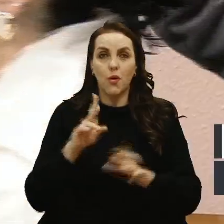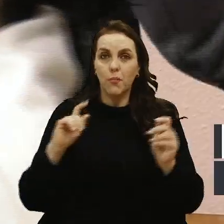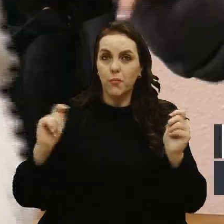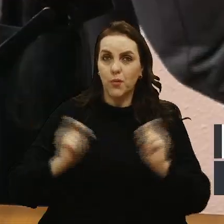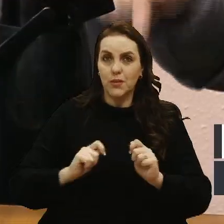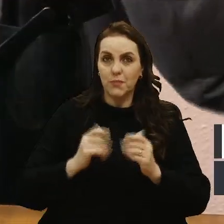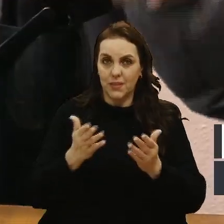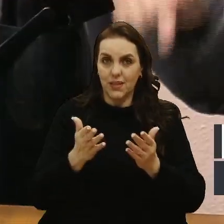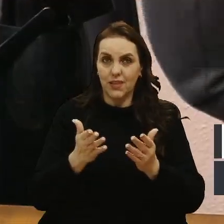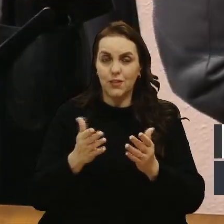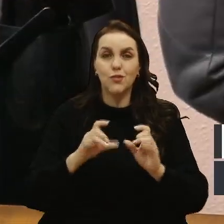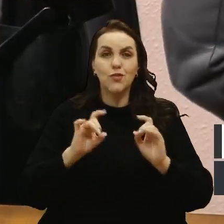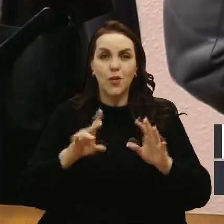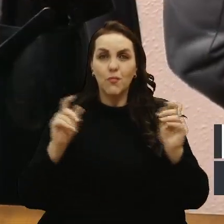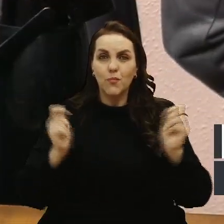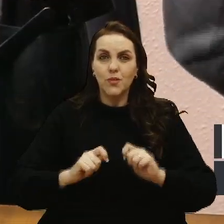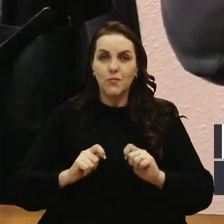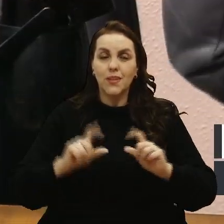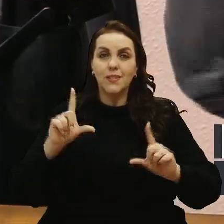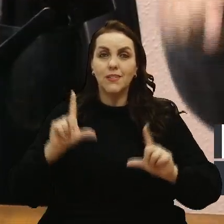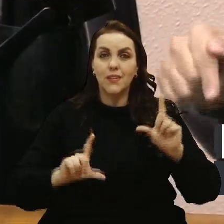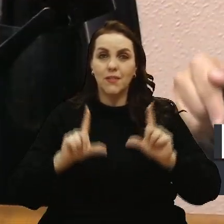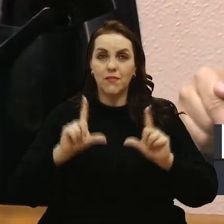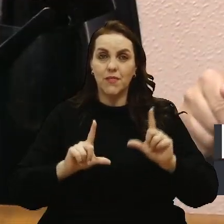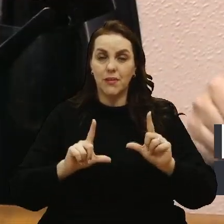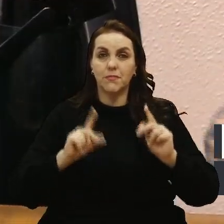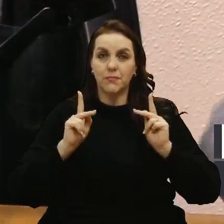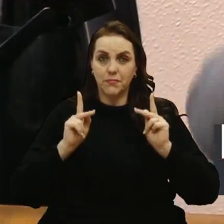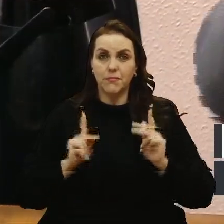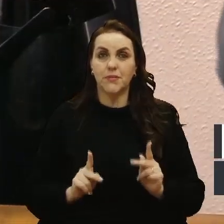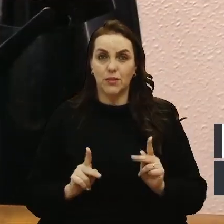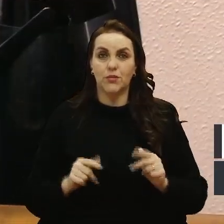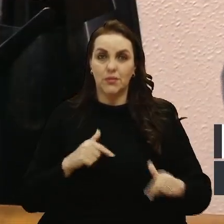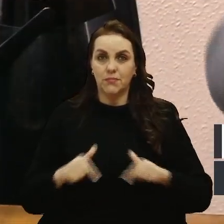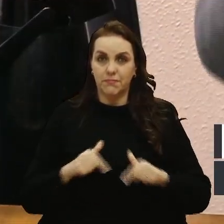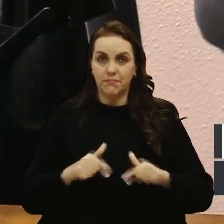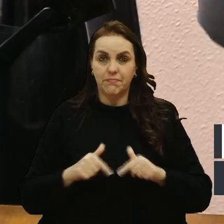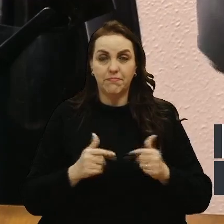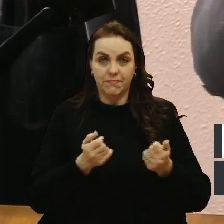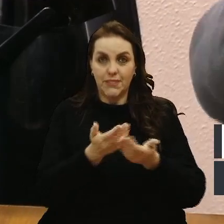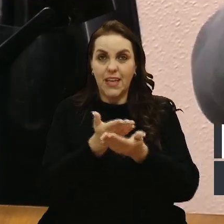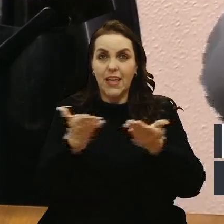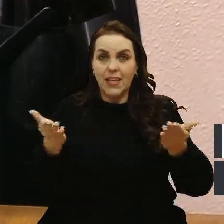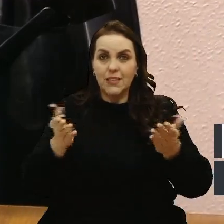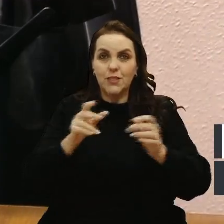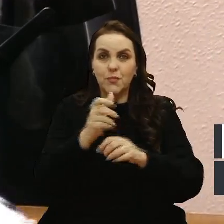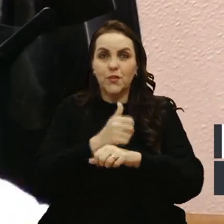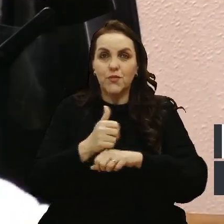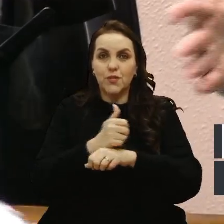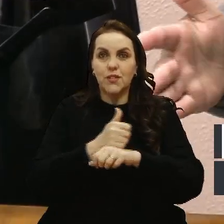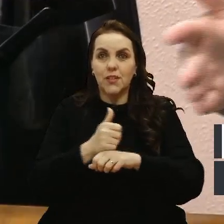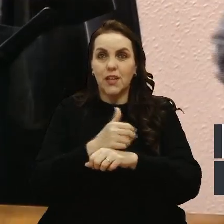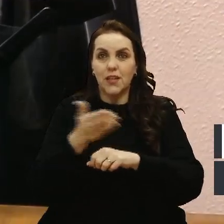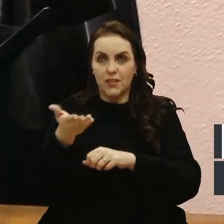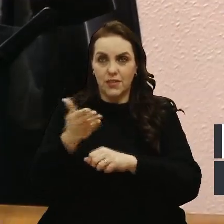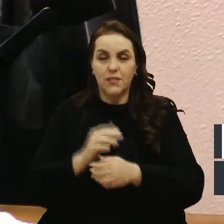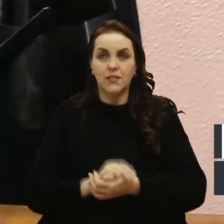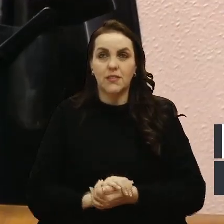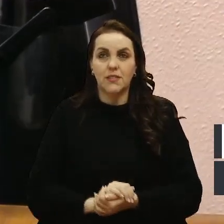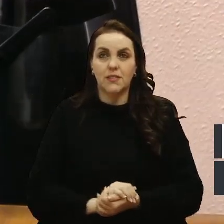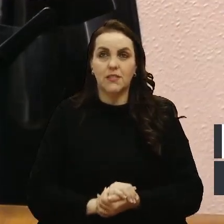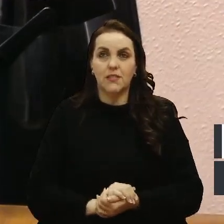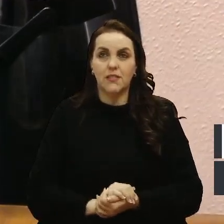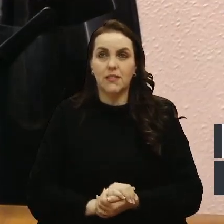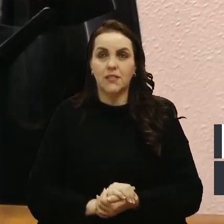possível fazer TV com pessoas, e foram esses profissionais da educação, por favor, o Ciro também, que é o